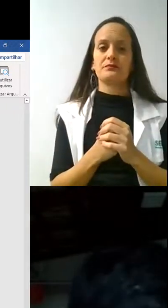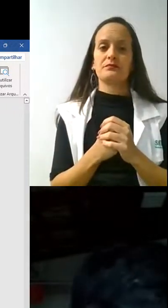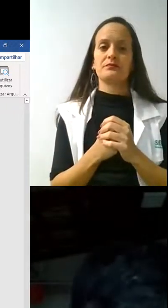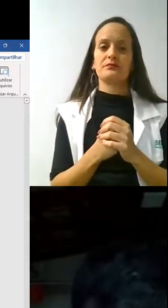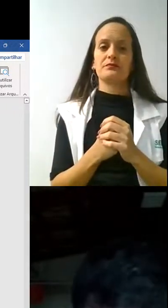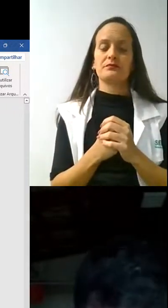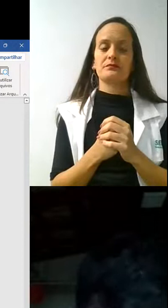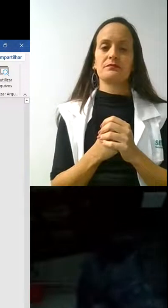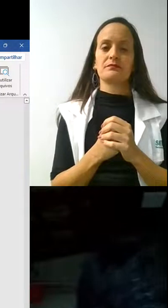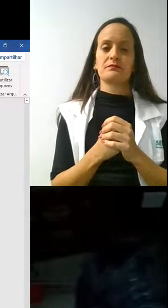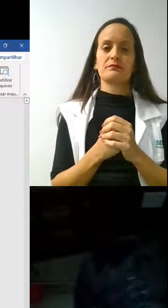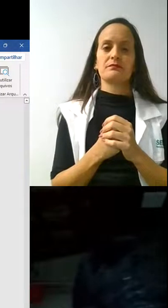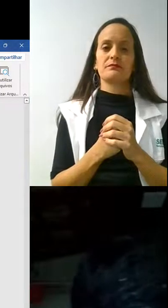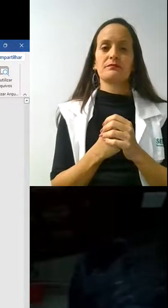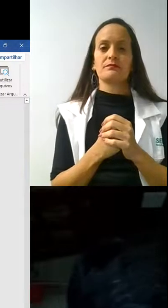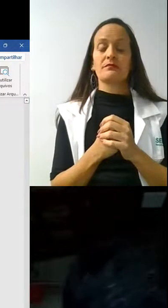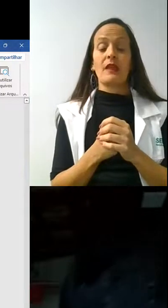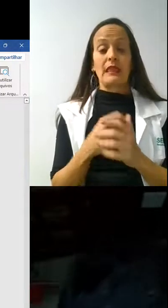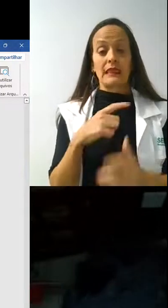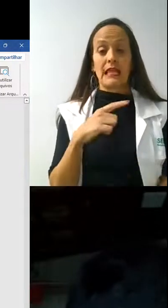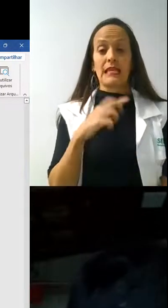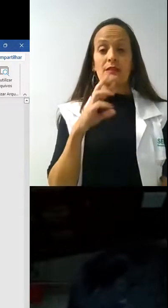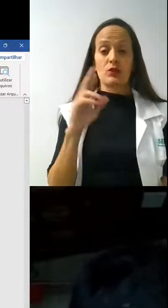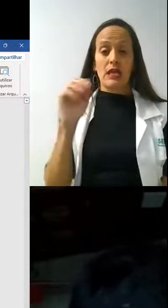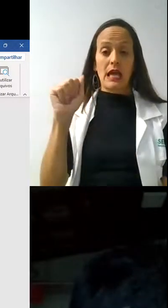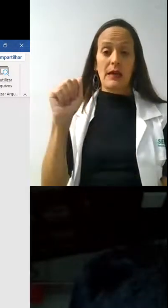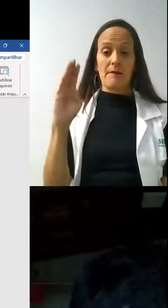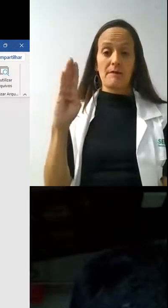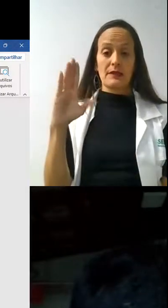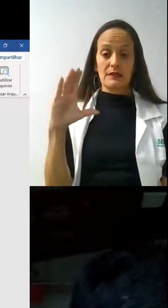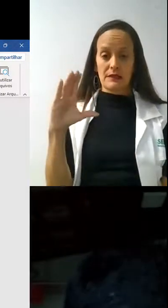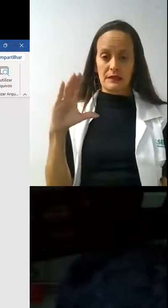C. Ele acabou mudando aqui a configuração.